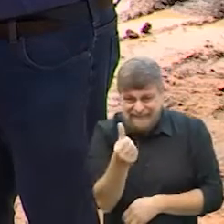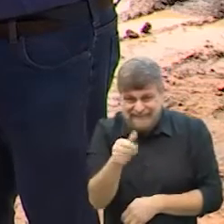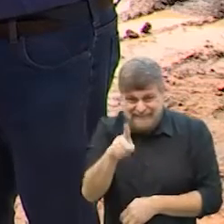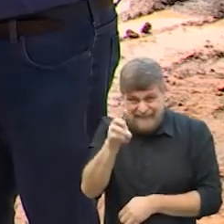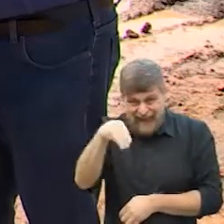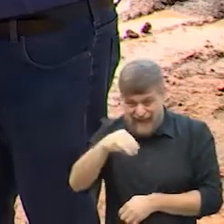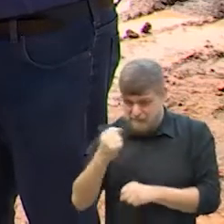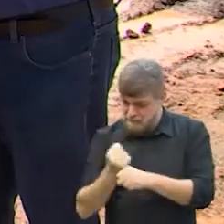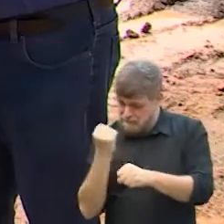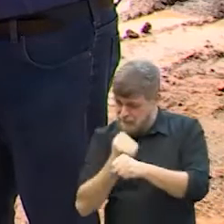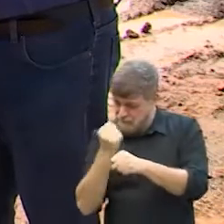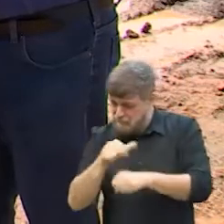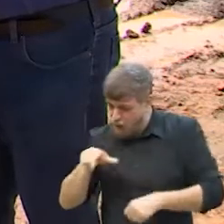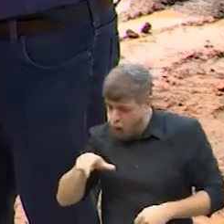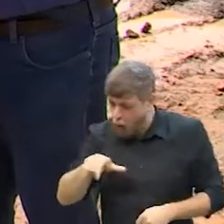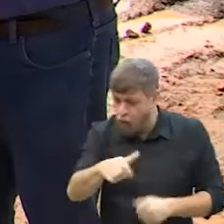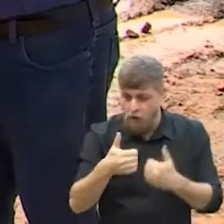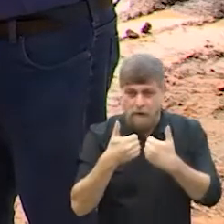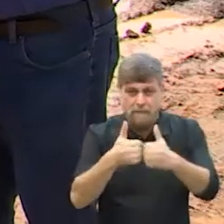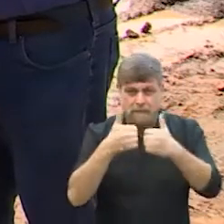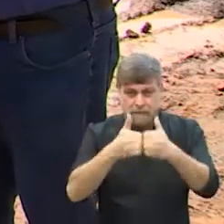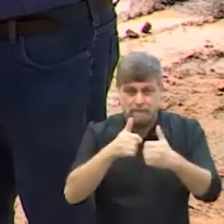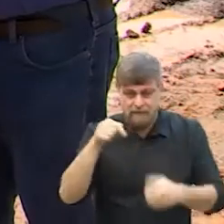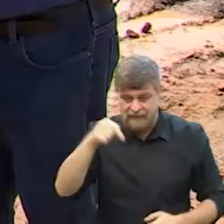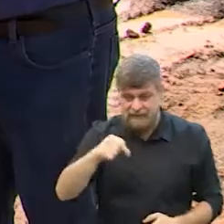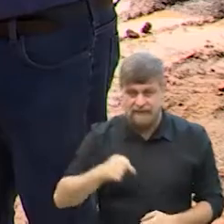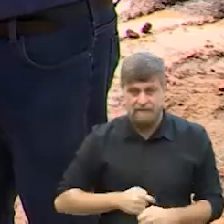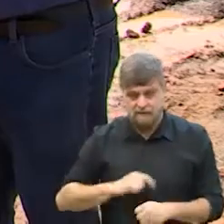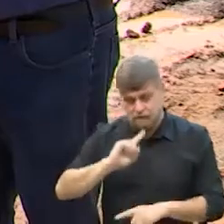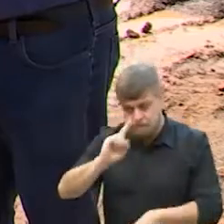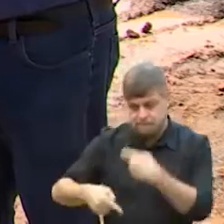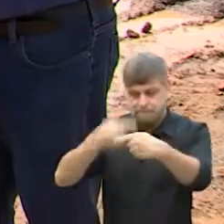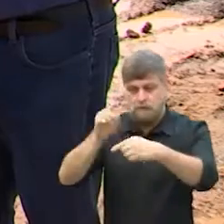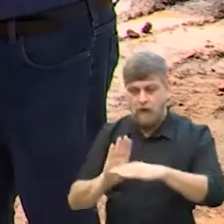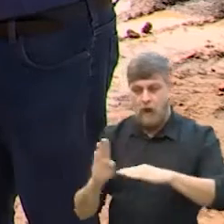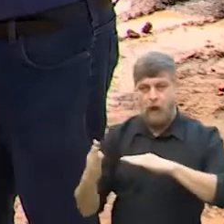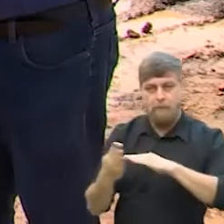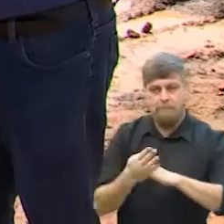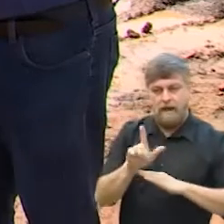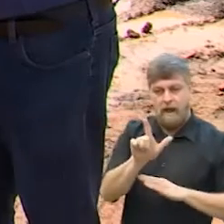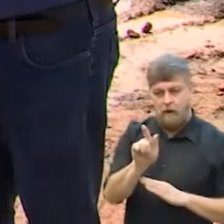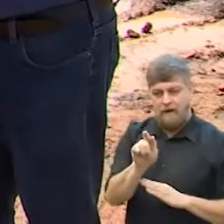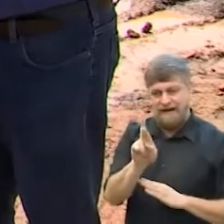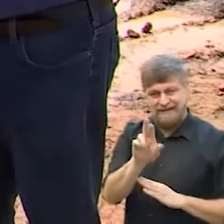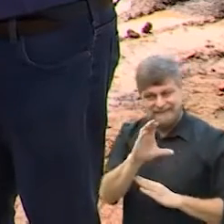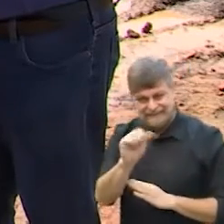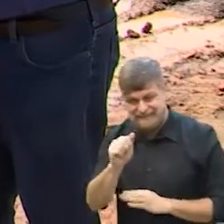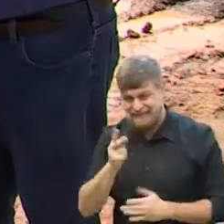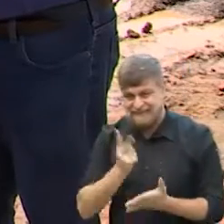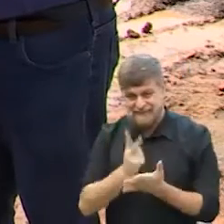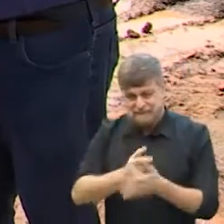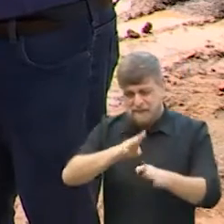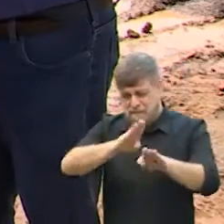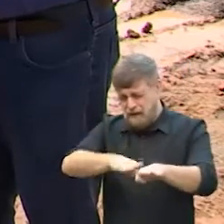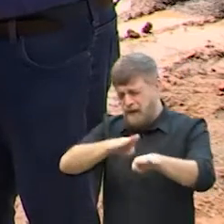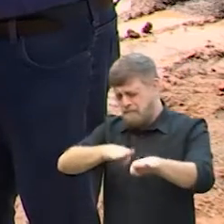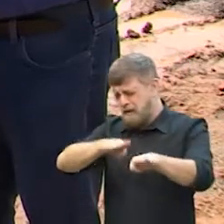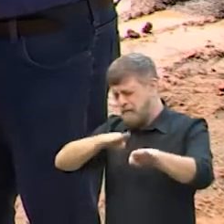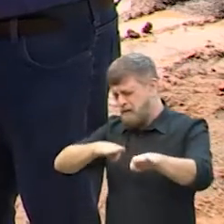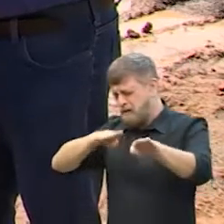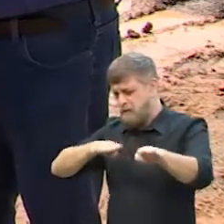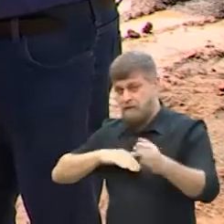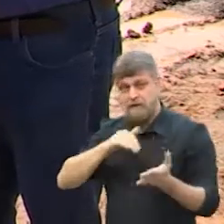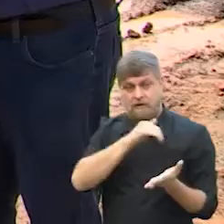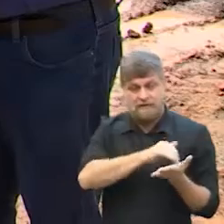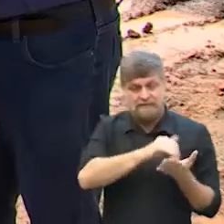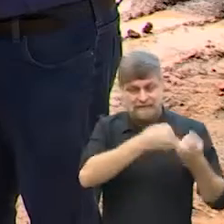36 quilômetros de obra, e terá avanços importantes que nem aqui na região do Garcia. Isso aqui sempre foi um entroncamento com muito fluxo